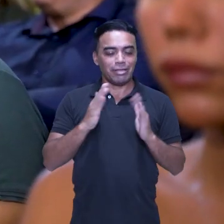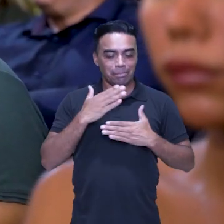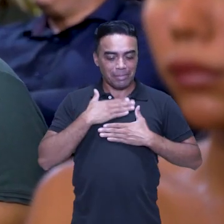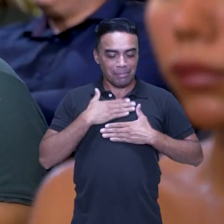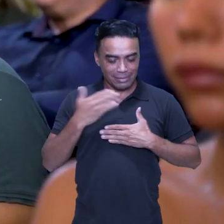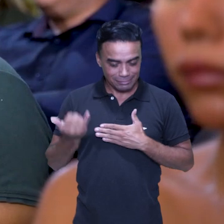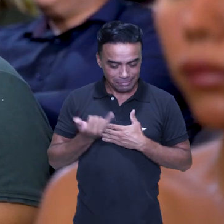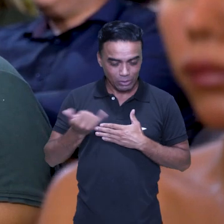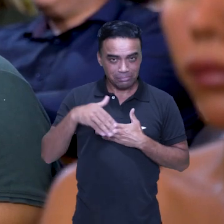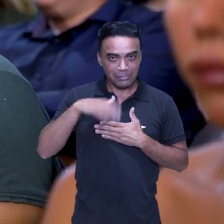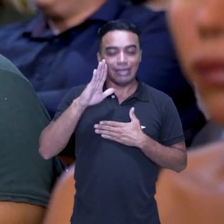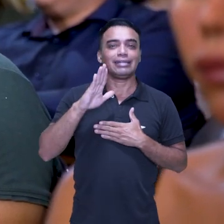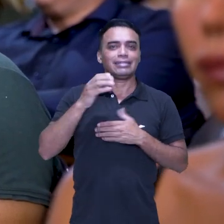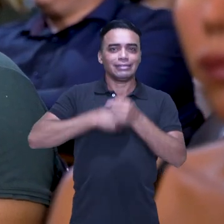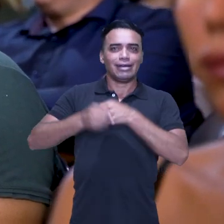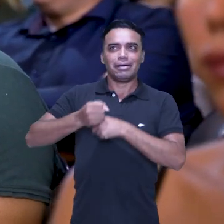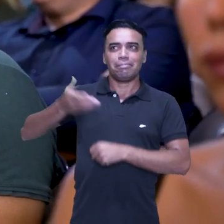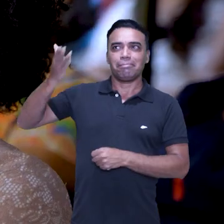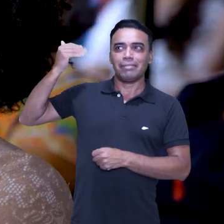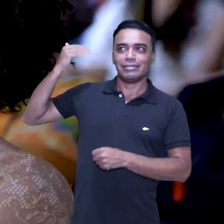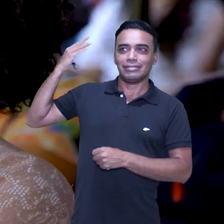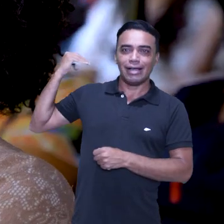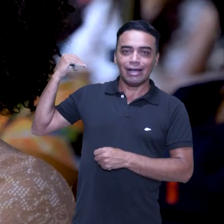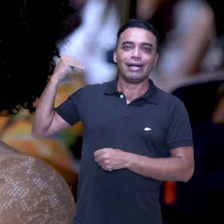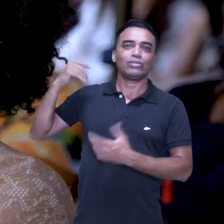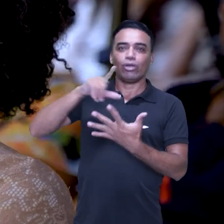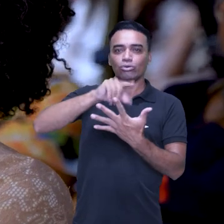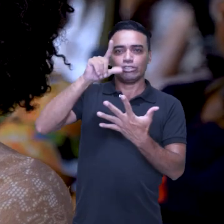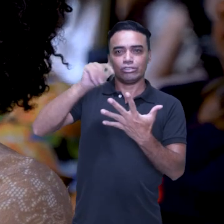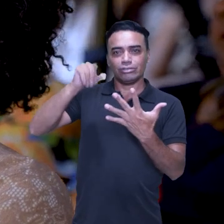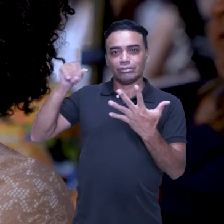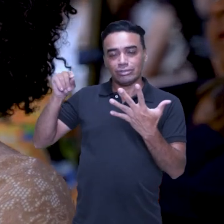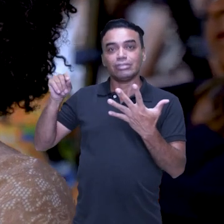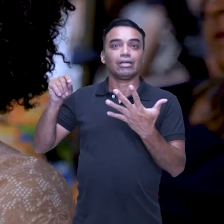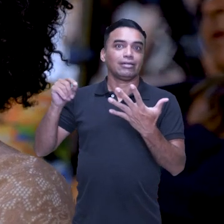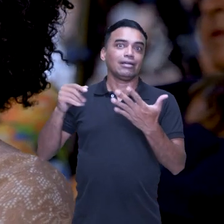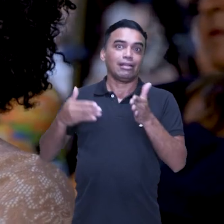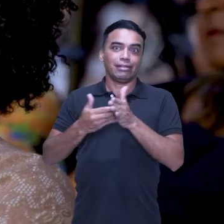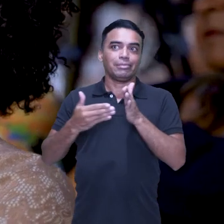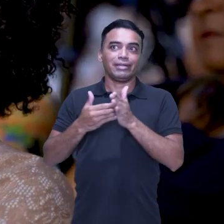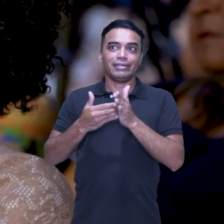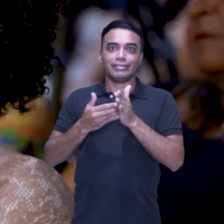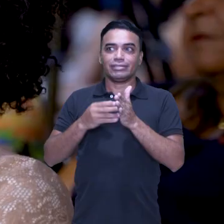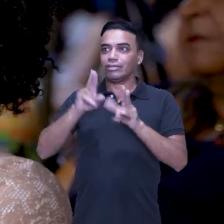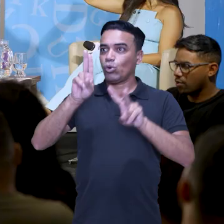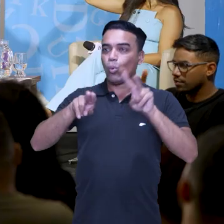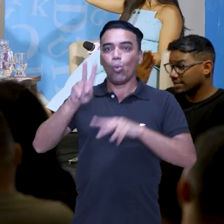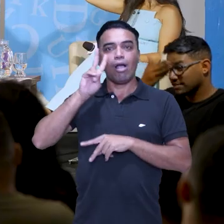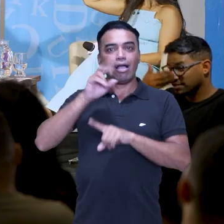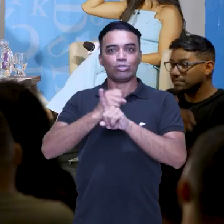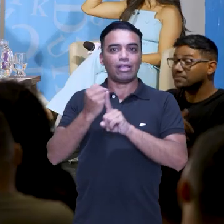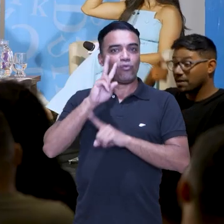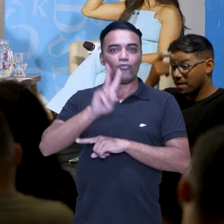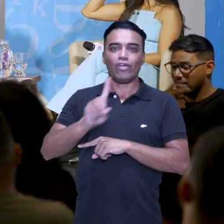muito importante, desde o ano passado que eu faço parte da curadoria do Muros Invisíveis, e para mim foi